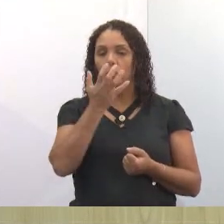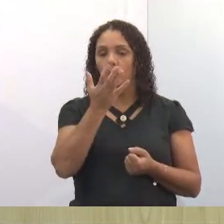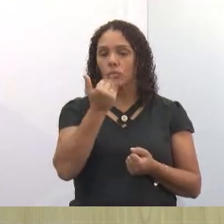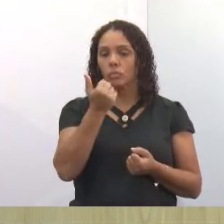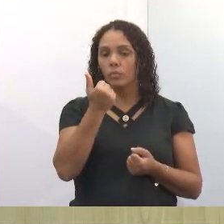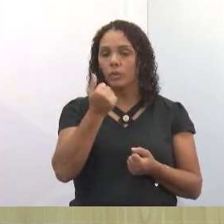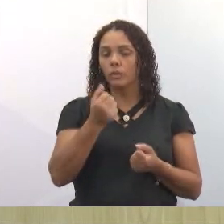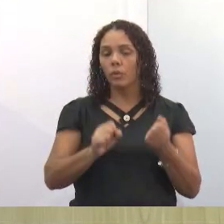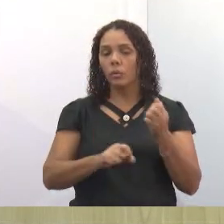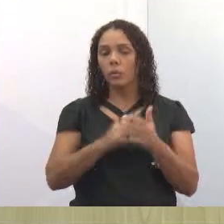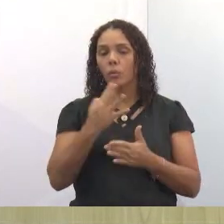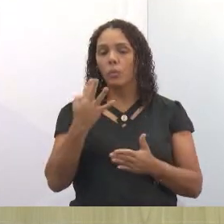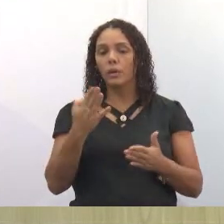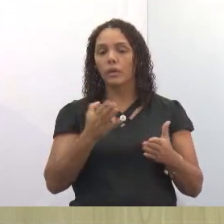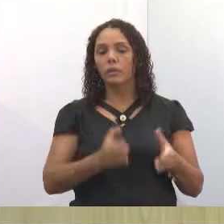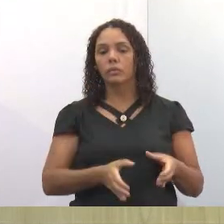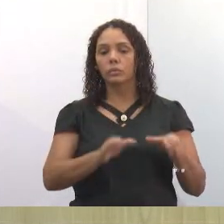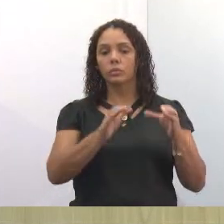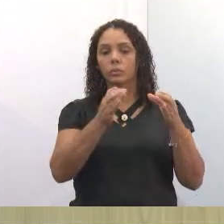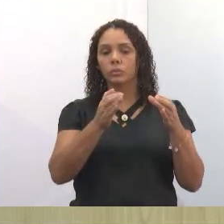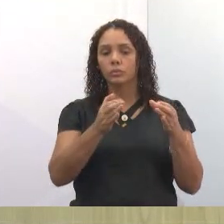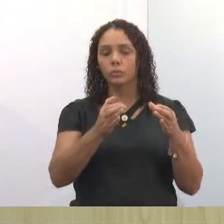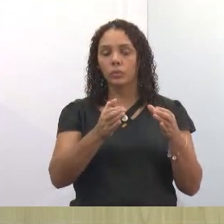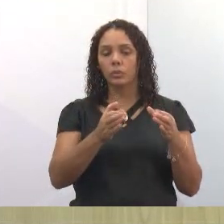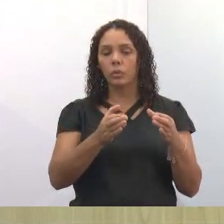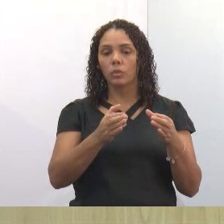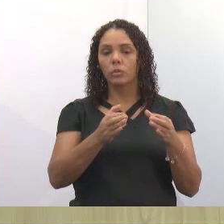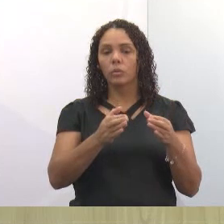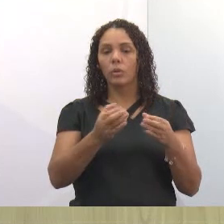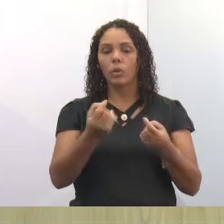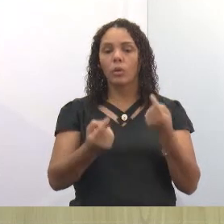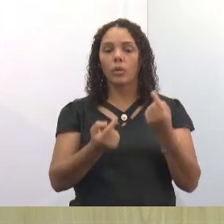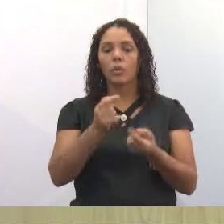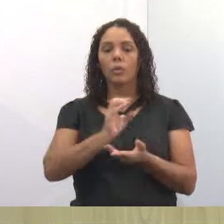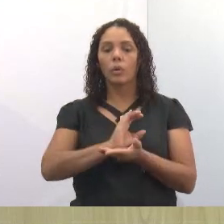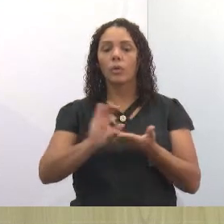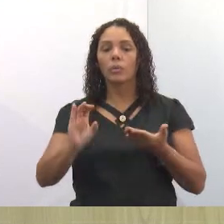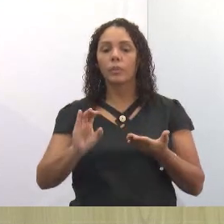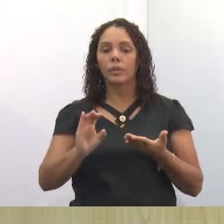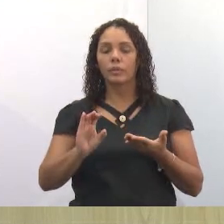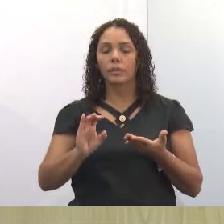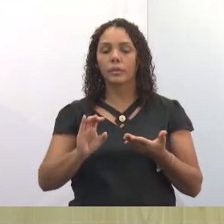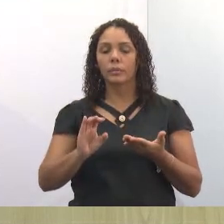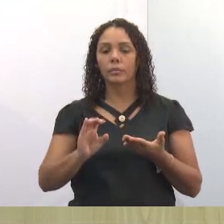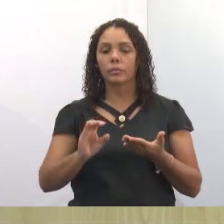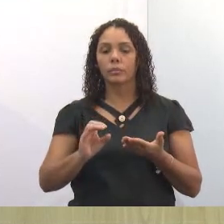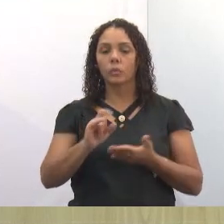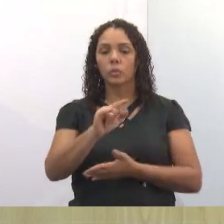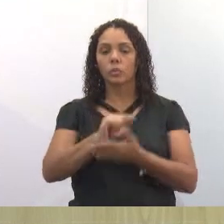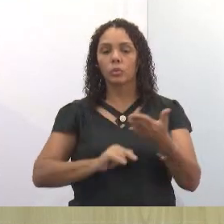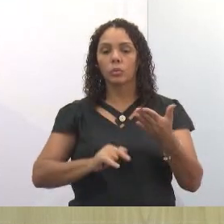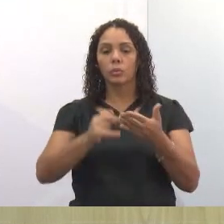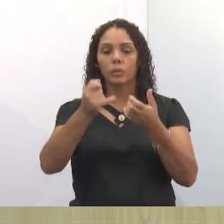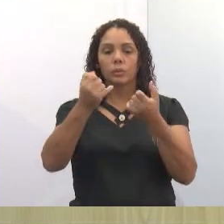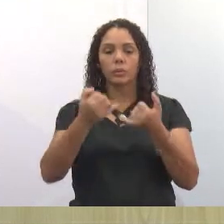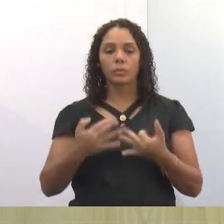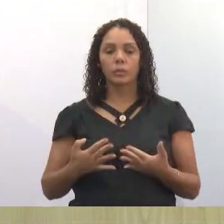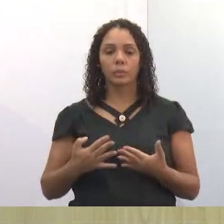emenda? Justificar e anexar documentos comprobatórios.